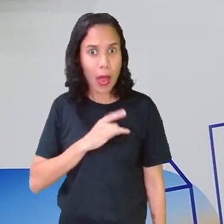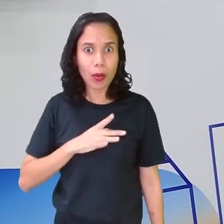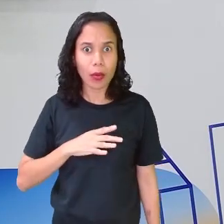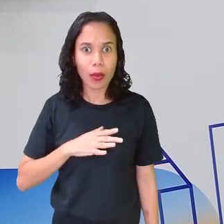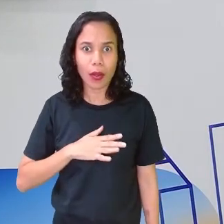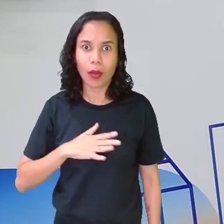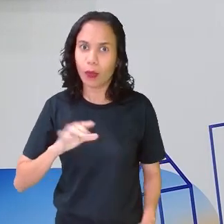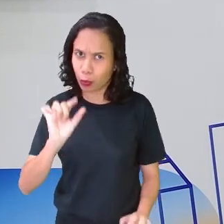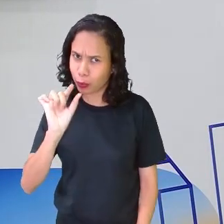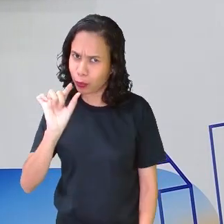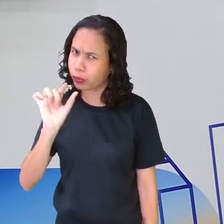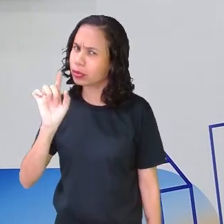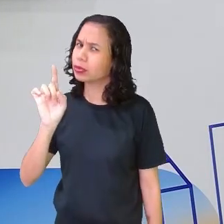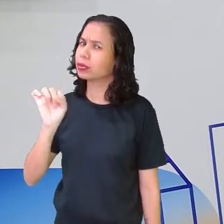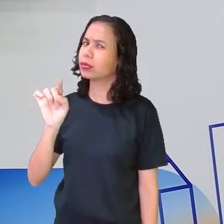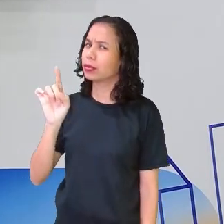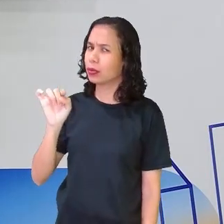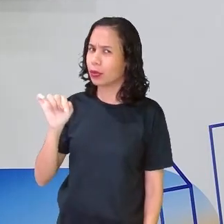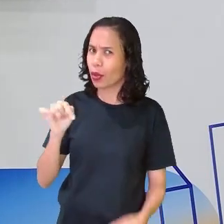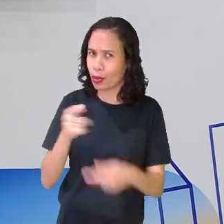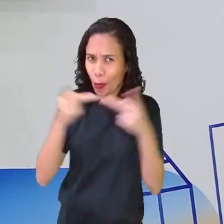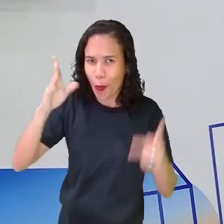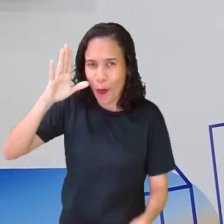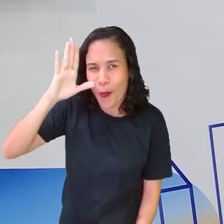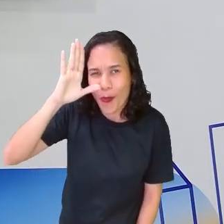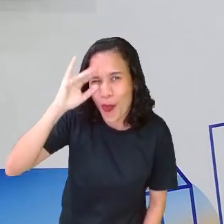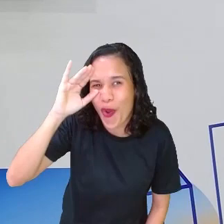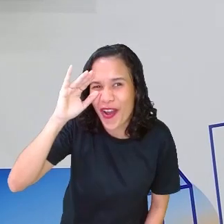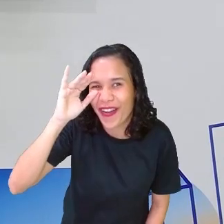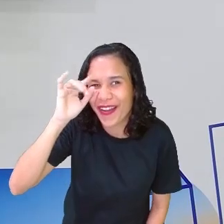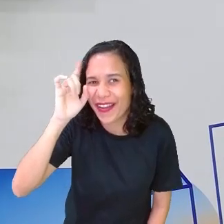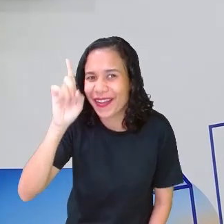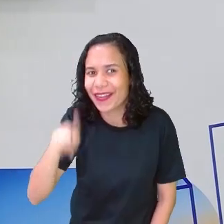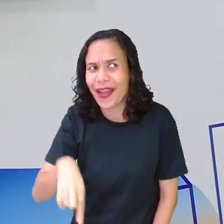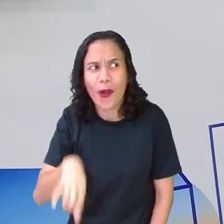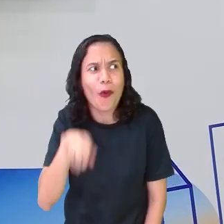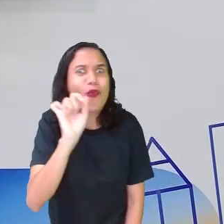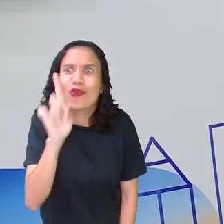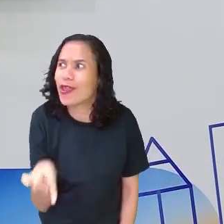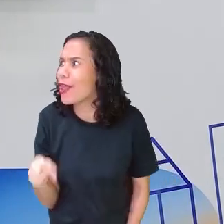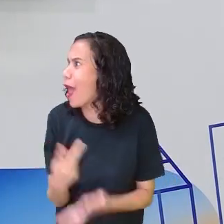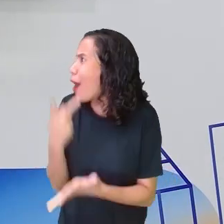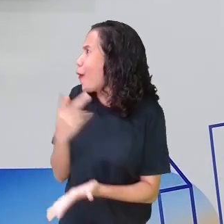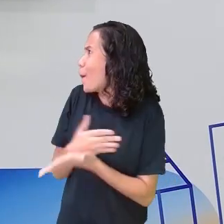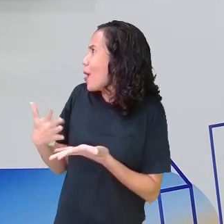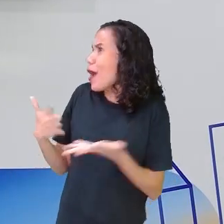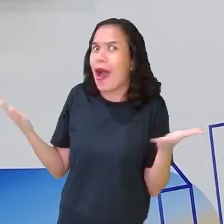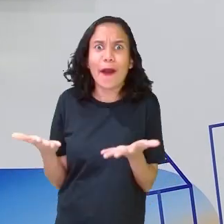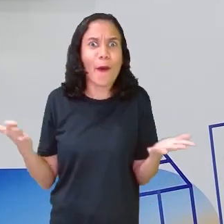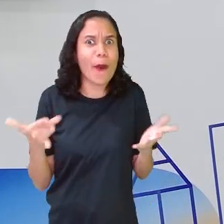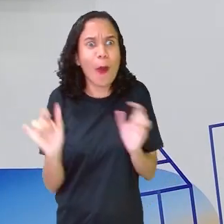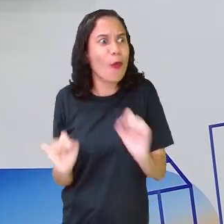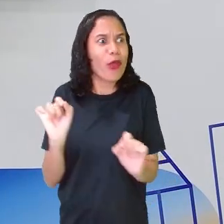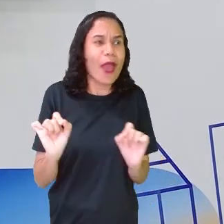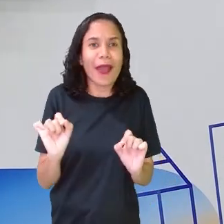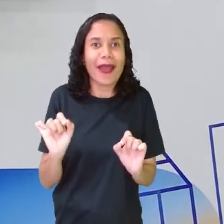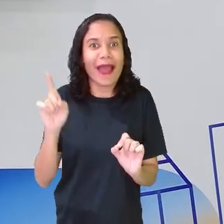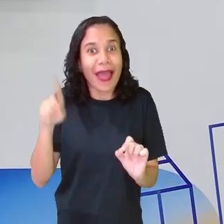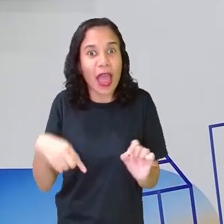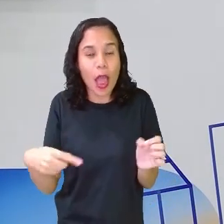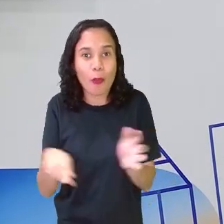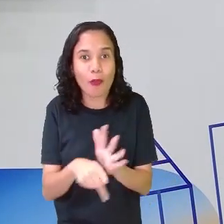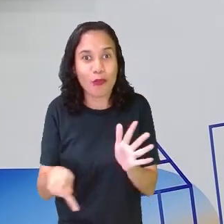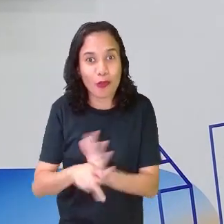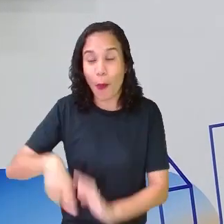assustaram um pouquinho, né? Ficaram curiosos. Ai, o que é isso que está começando esse bloco aí? O bloco